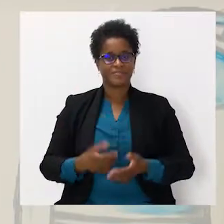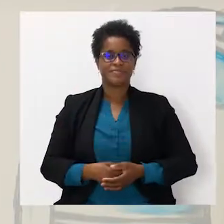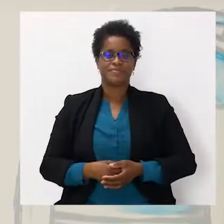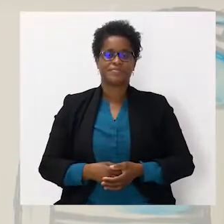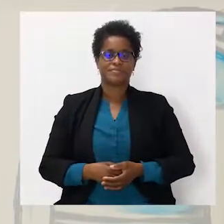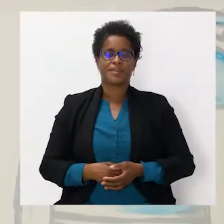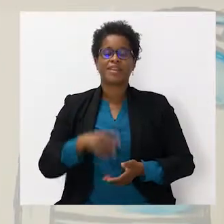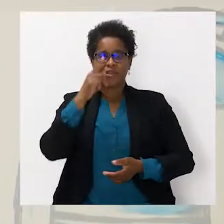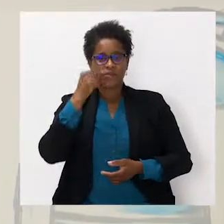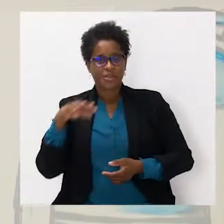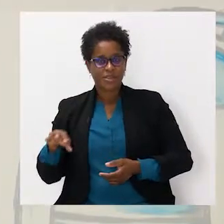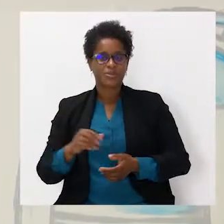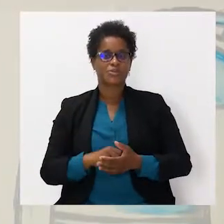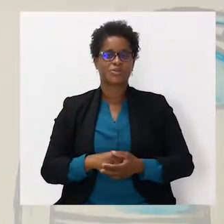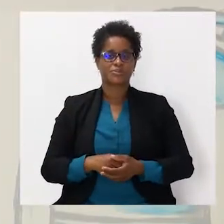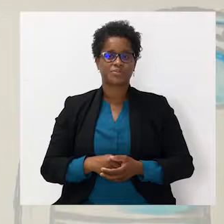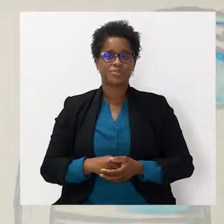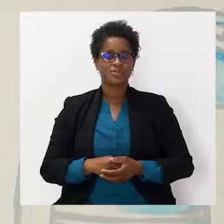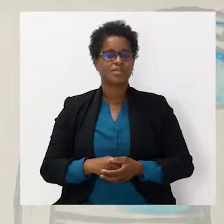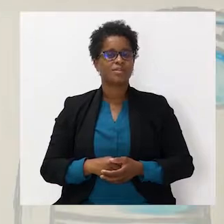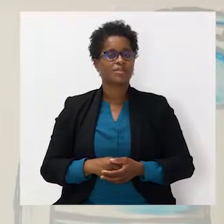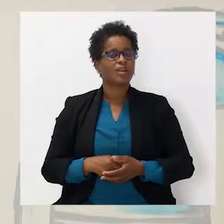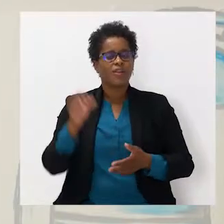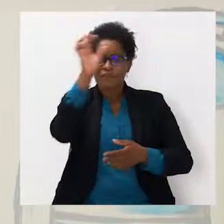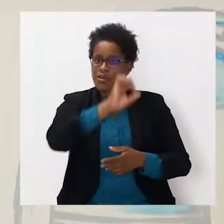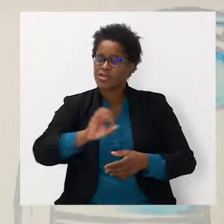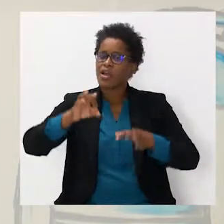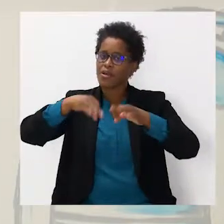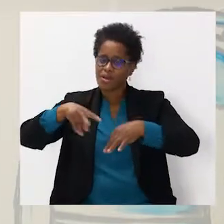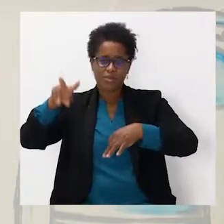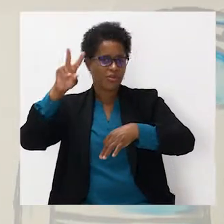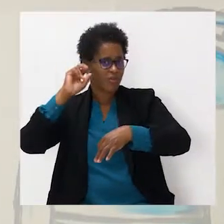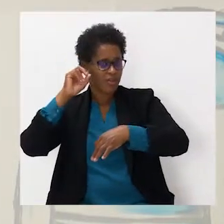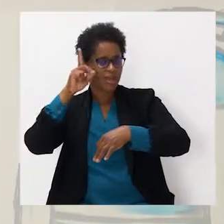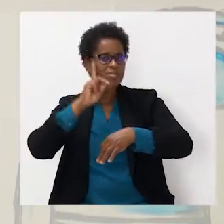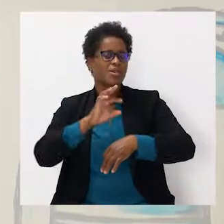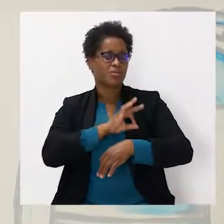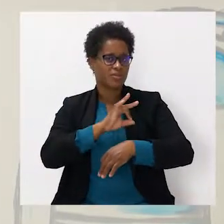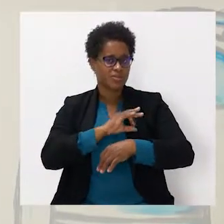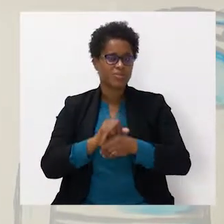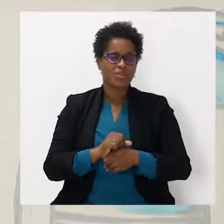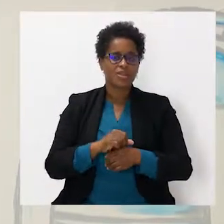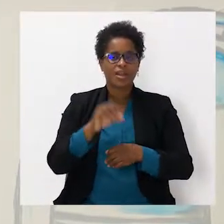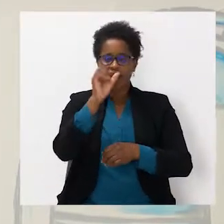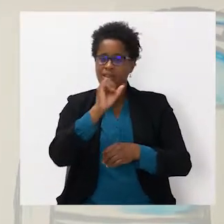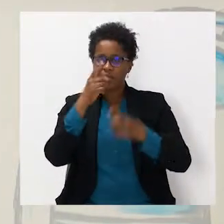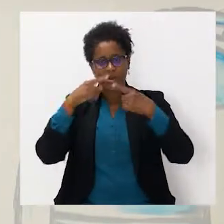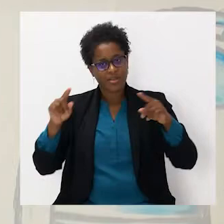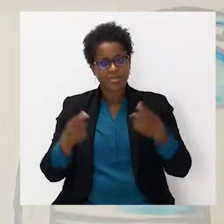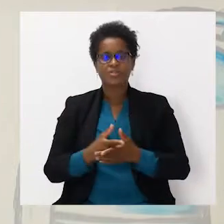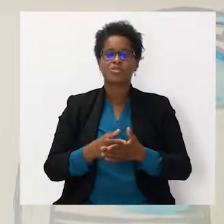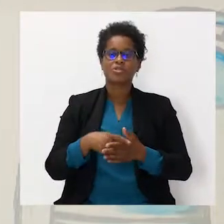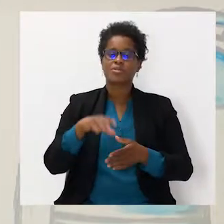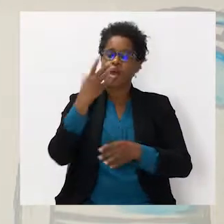refrescar. Meninos, vocês acabaram de ouvir a professora cantar uma canção sobre